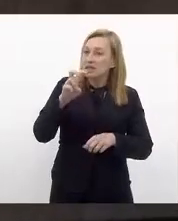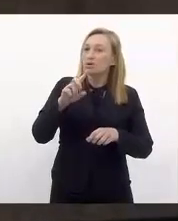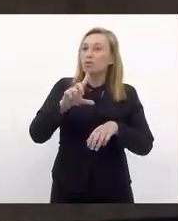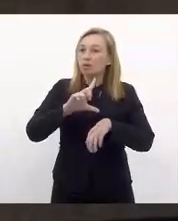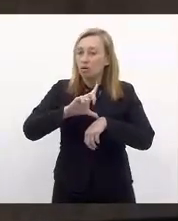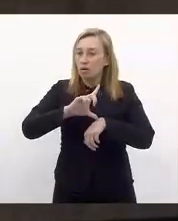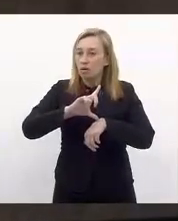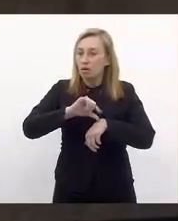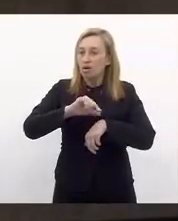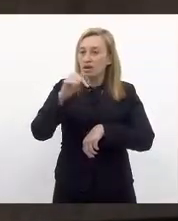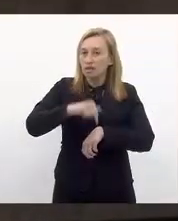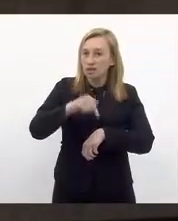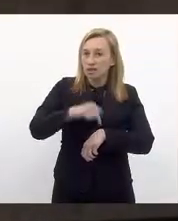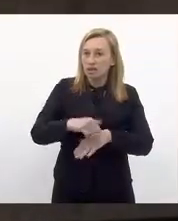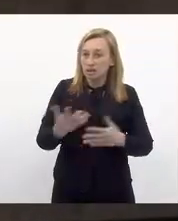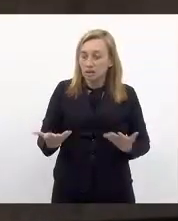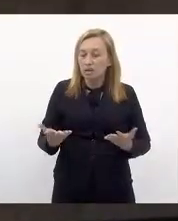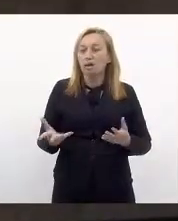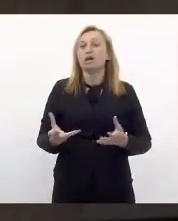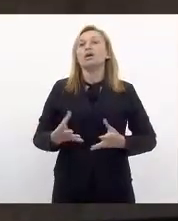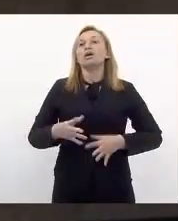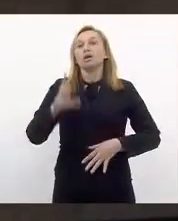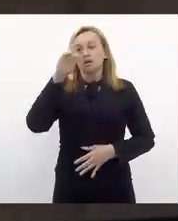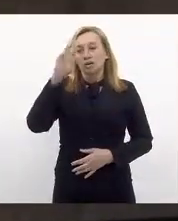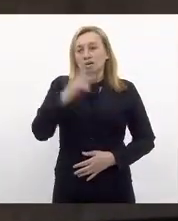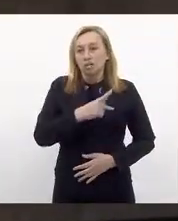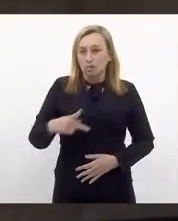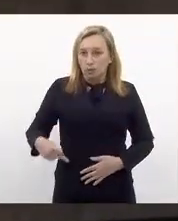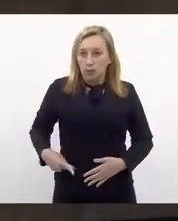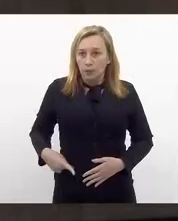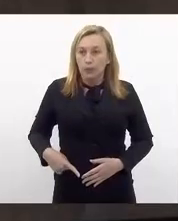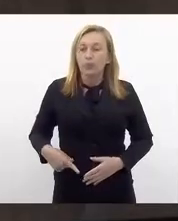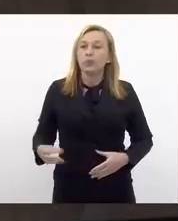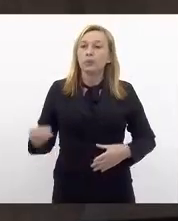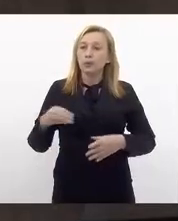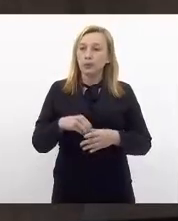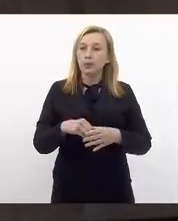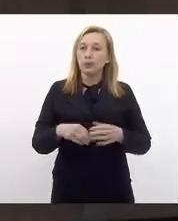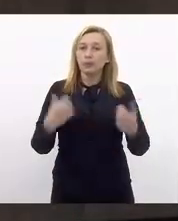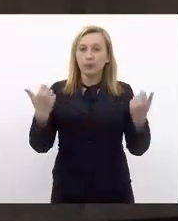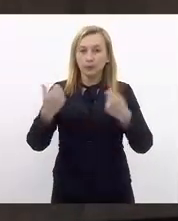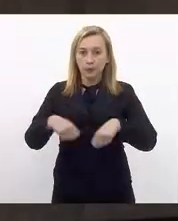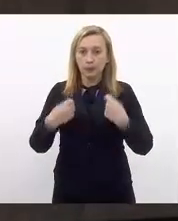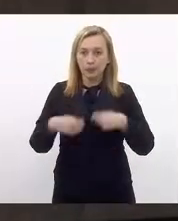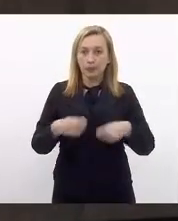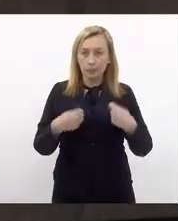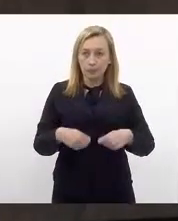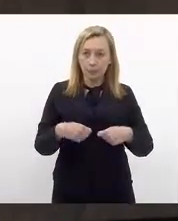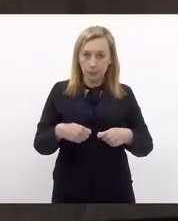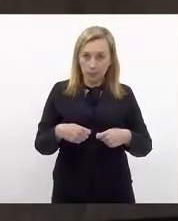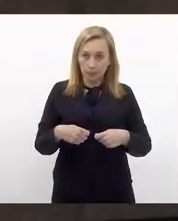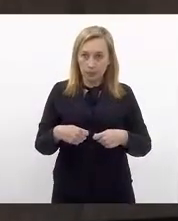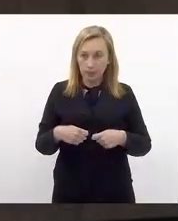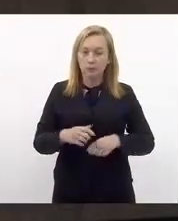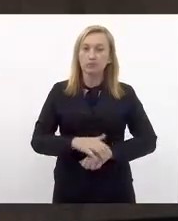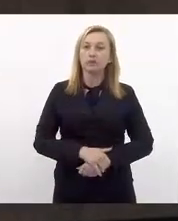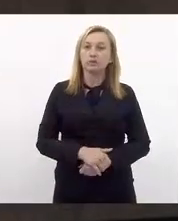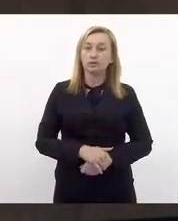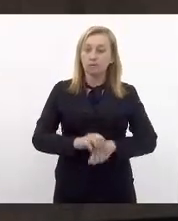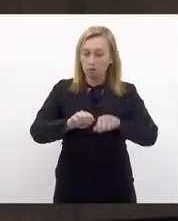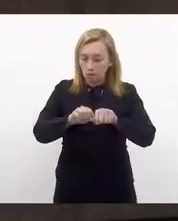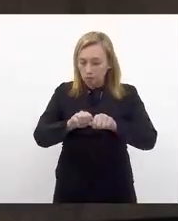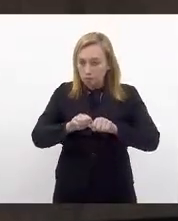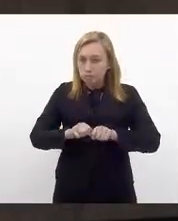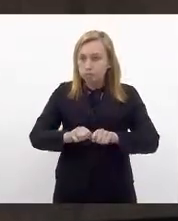por isso presidente a gente reitera a necessidade de um amplo que esse da prático possui